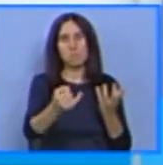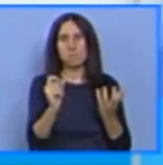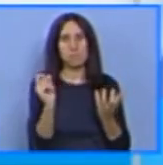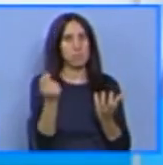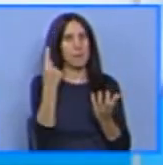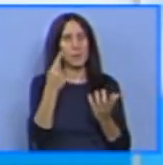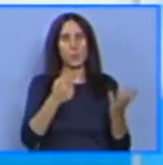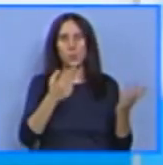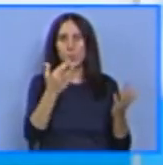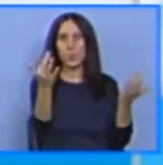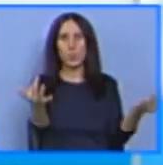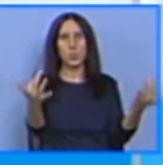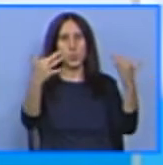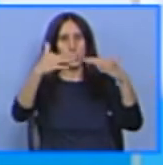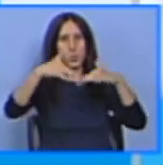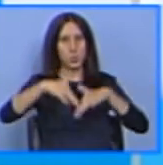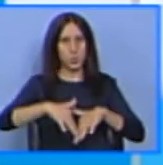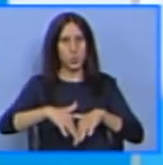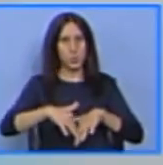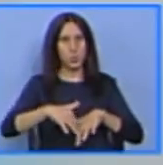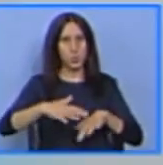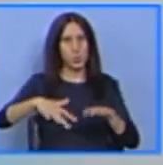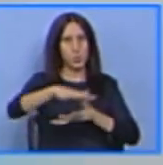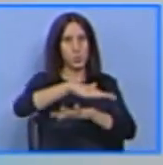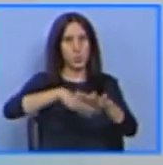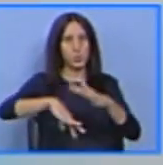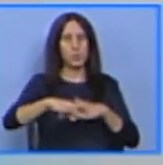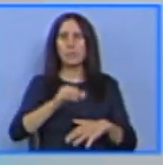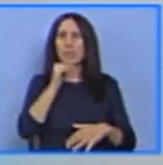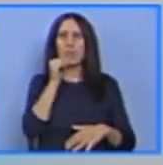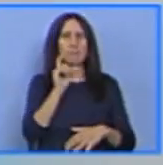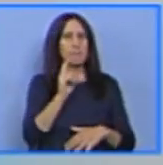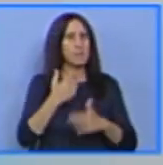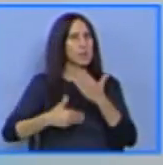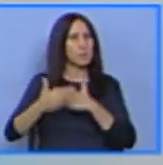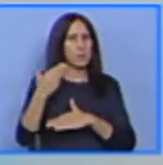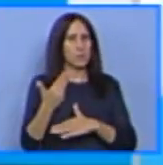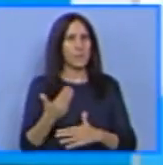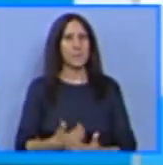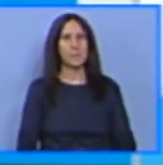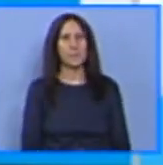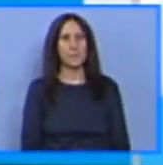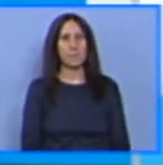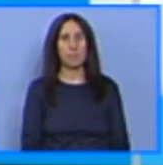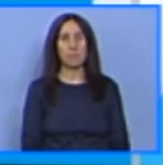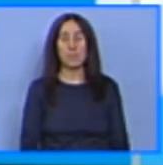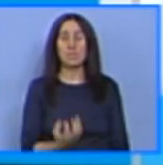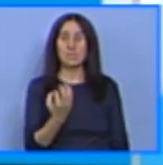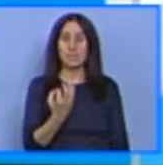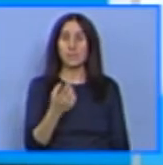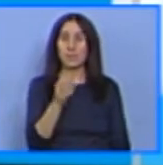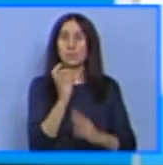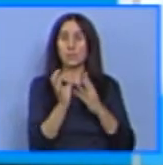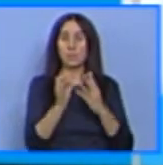as multidões se foram ali concentrando, o que não era comum também naquela época, não é? Sim, esse é um aspecto que nós